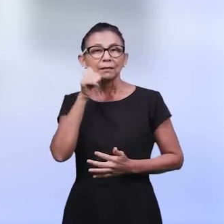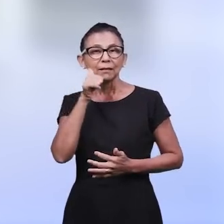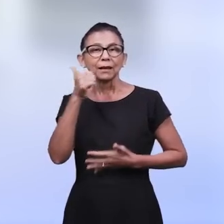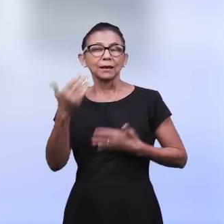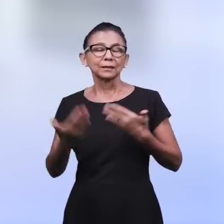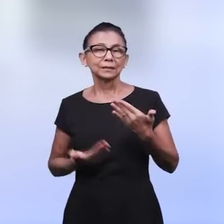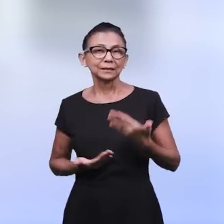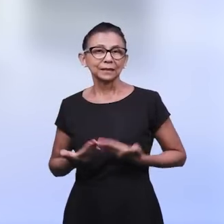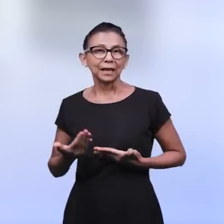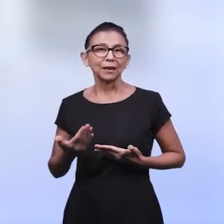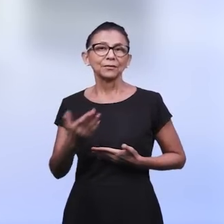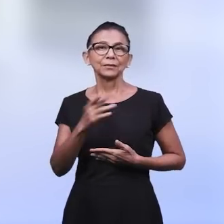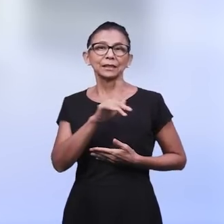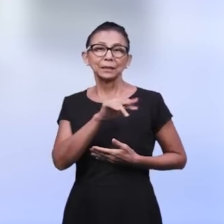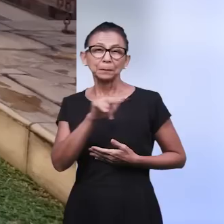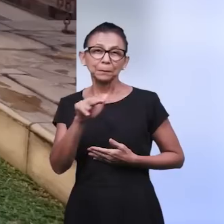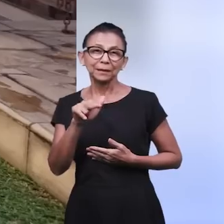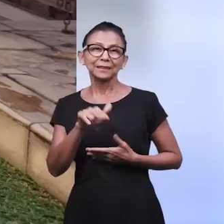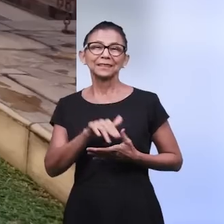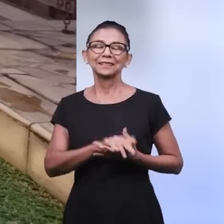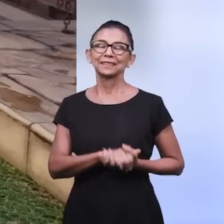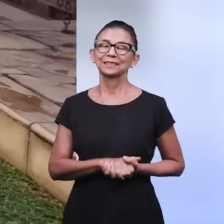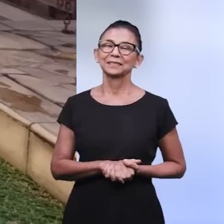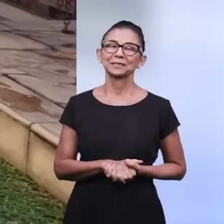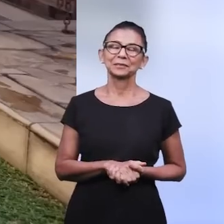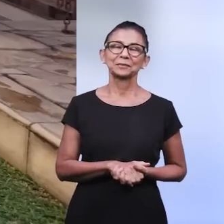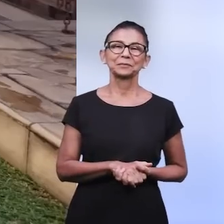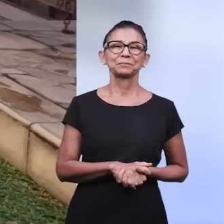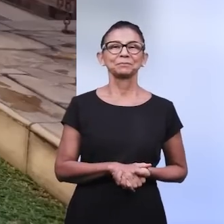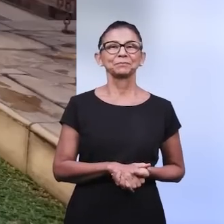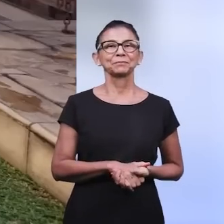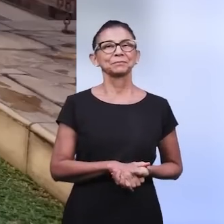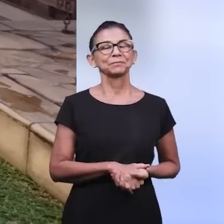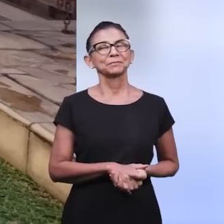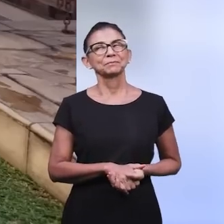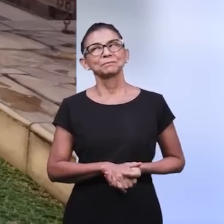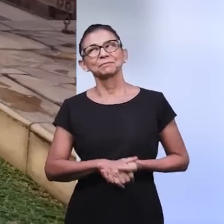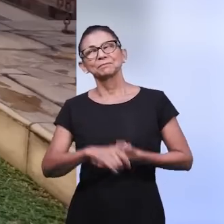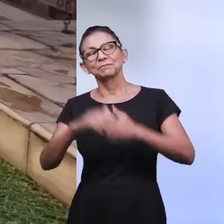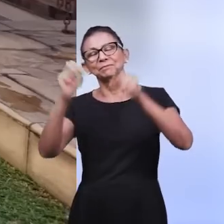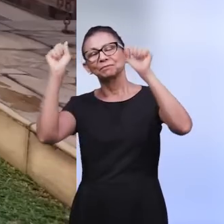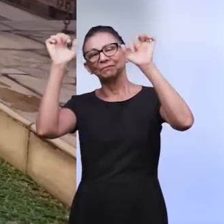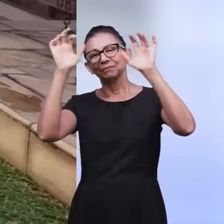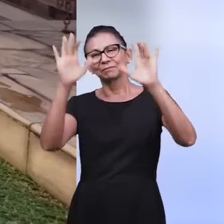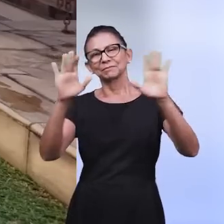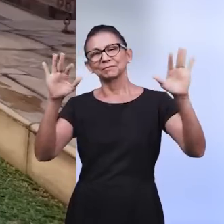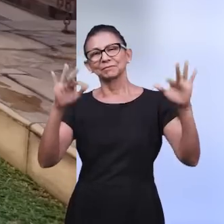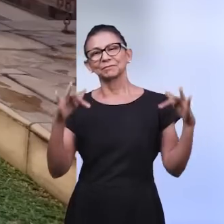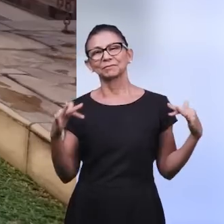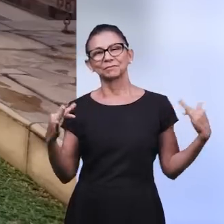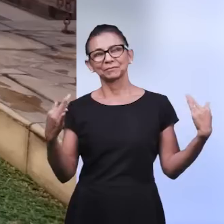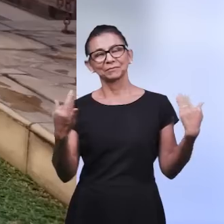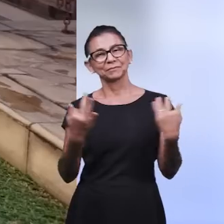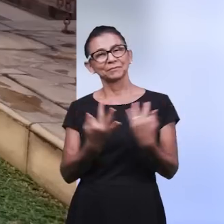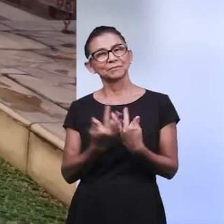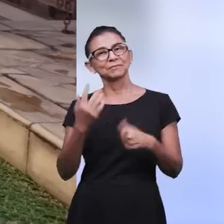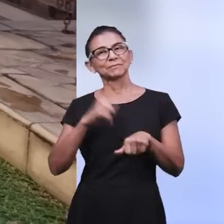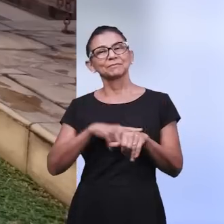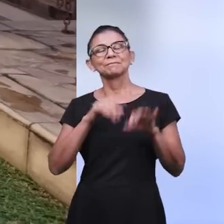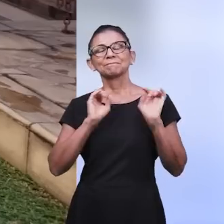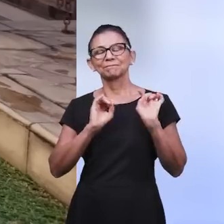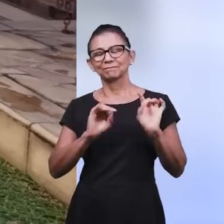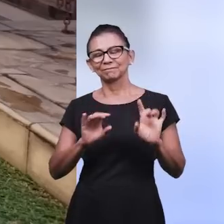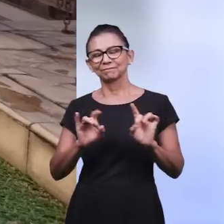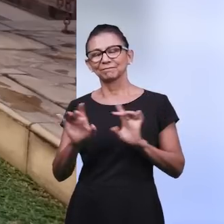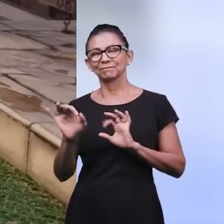presentes neste culto. E por certo nós cremos que a bênção do Senhor veio sobre essa família nesse momento ali tão